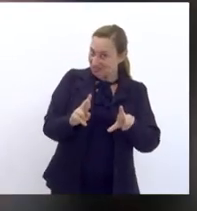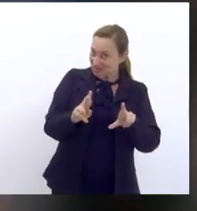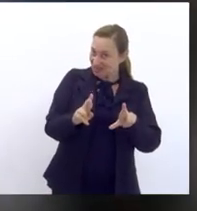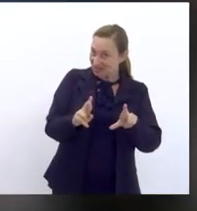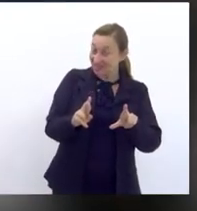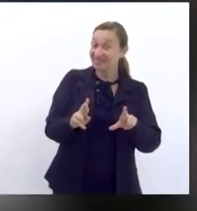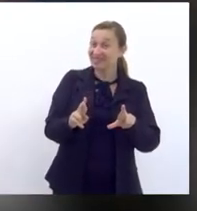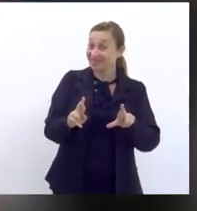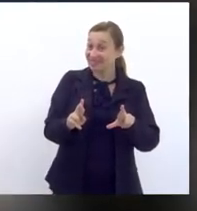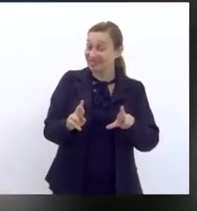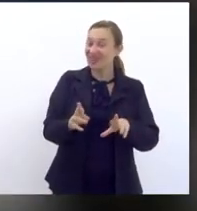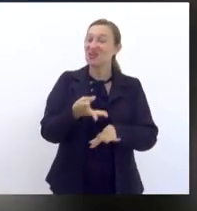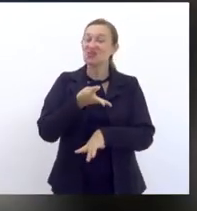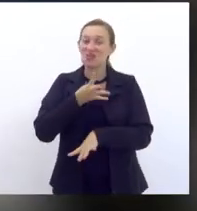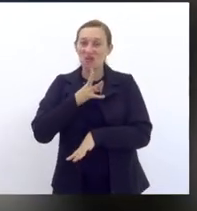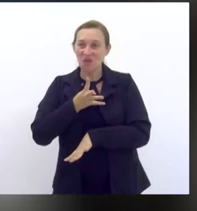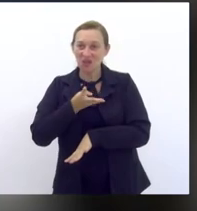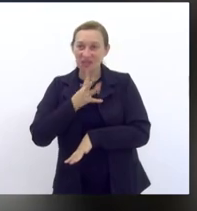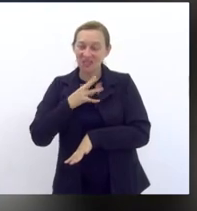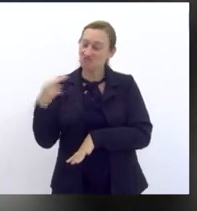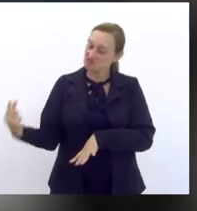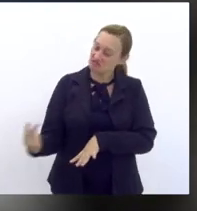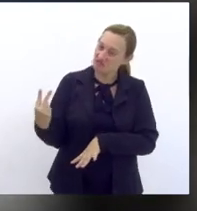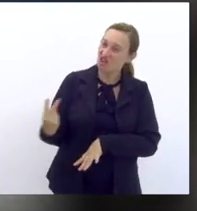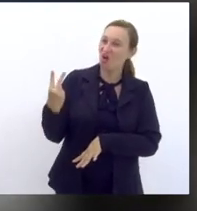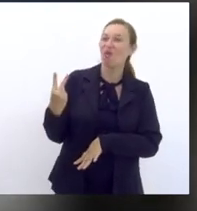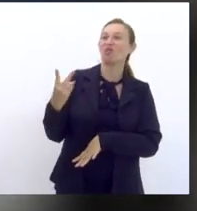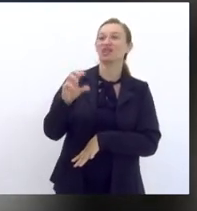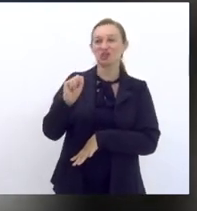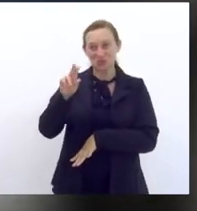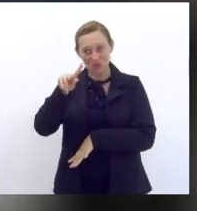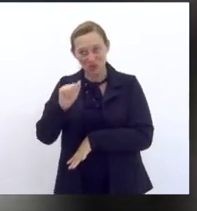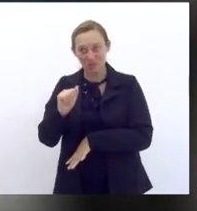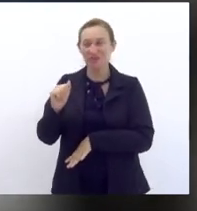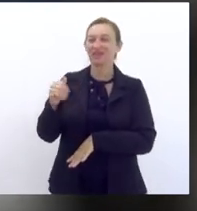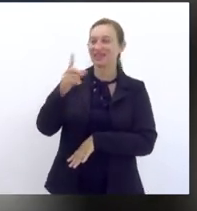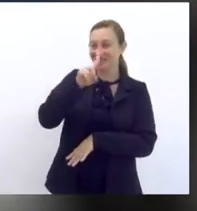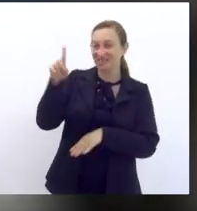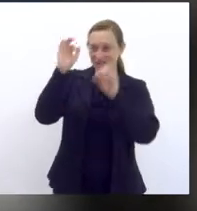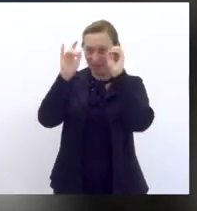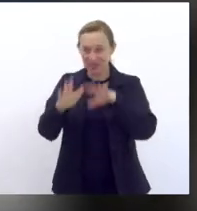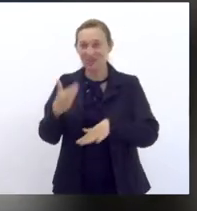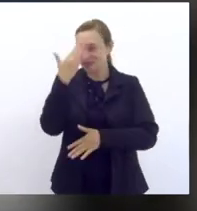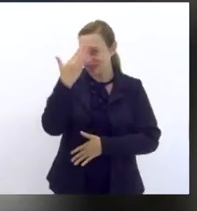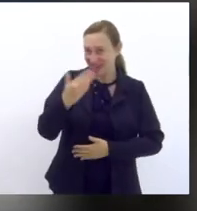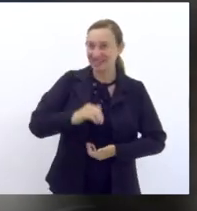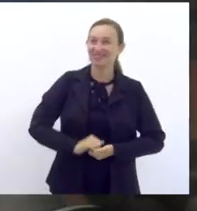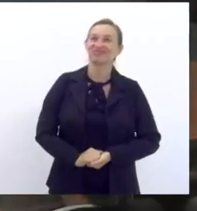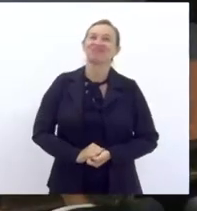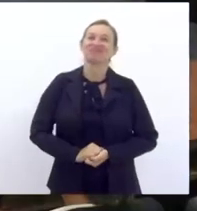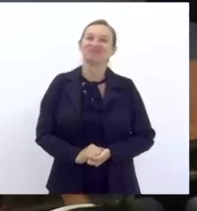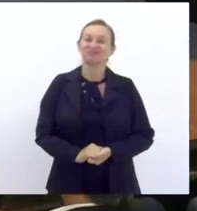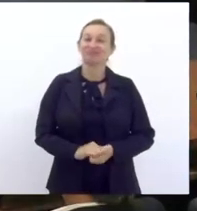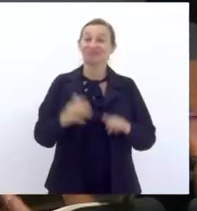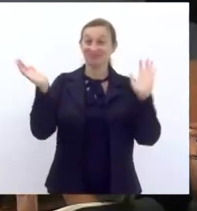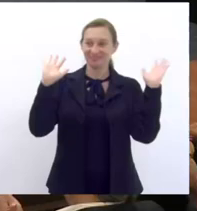e reconhecendo o valor da nossa suíte Deus abençoe gente muito obrigado